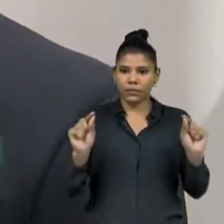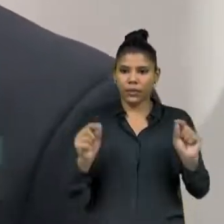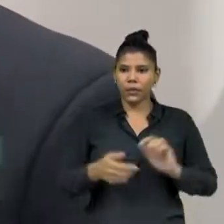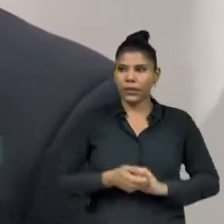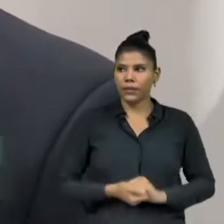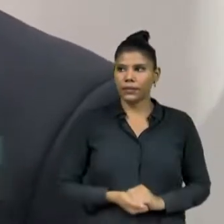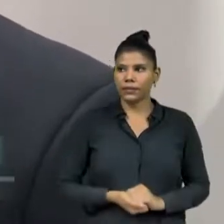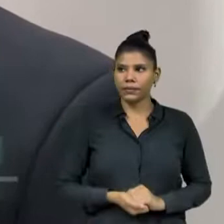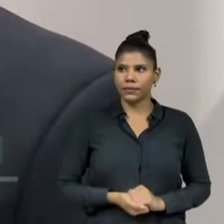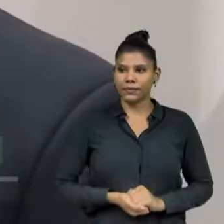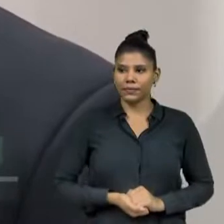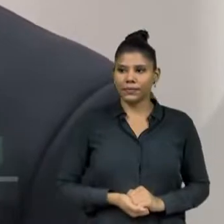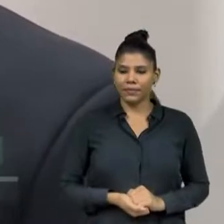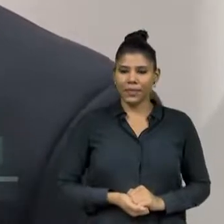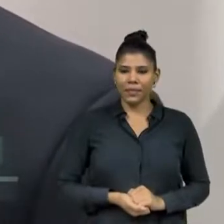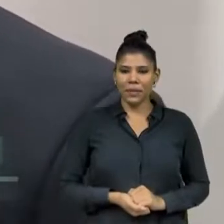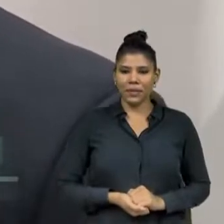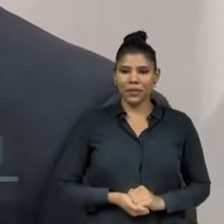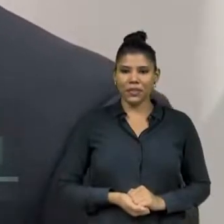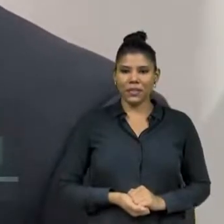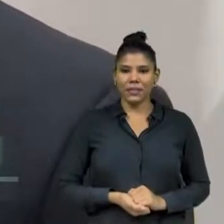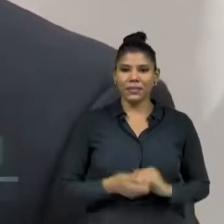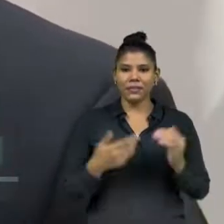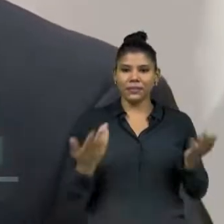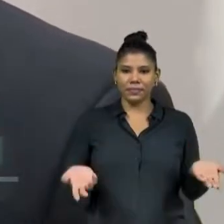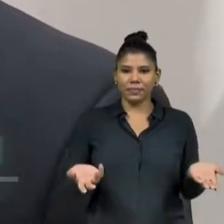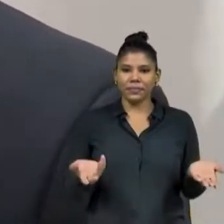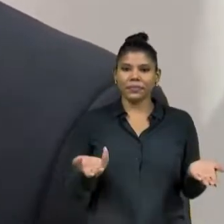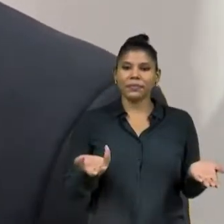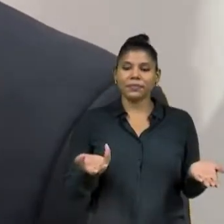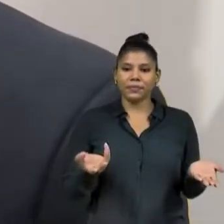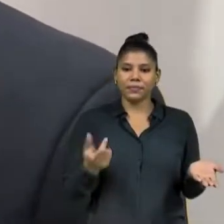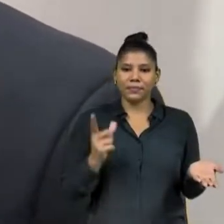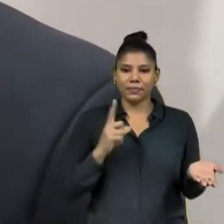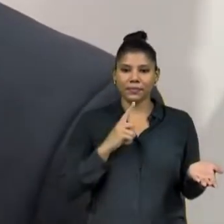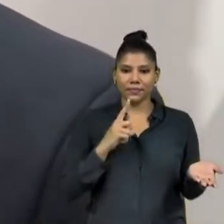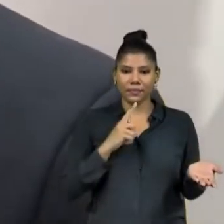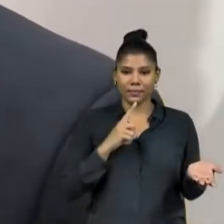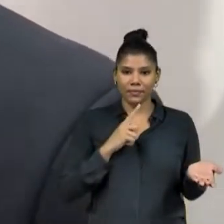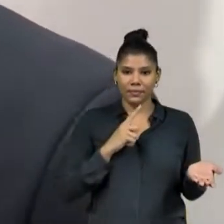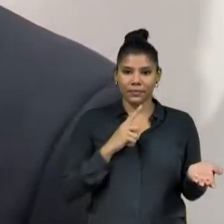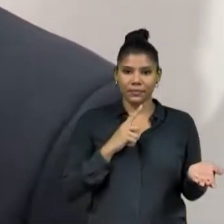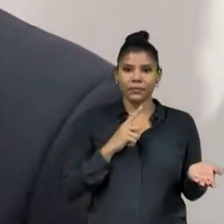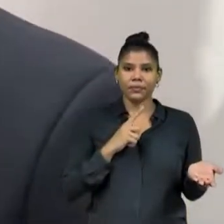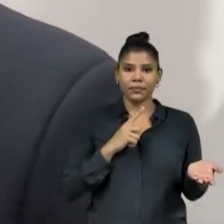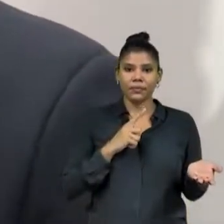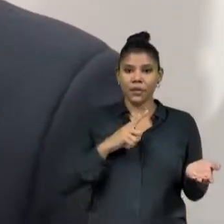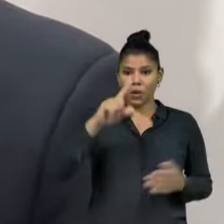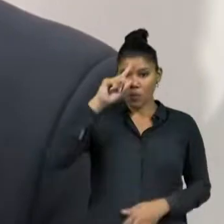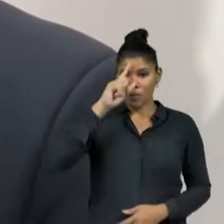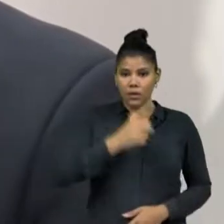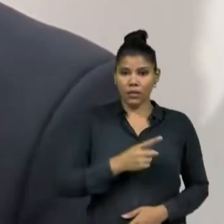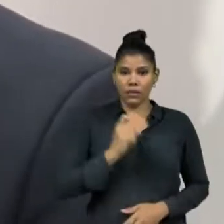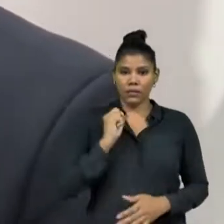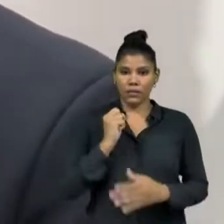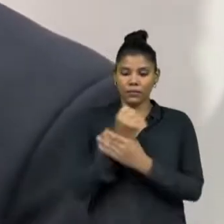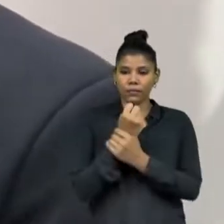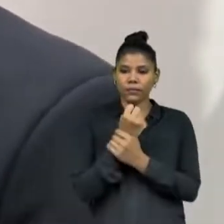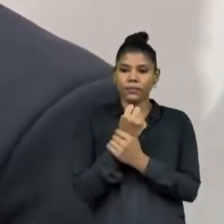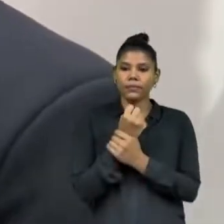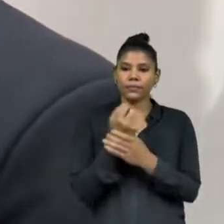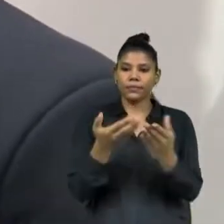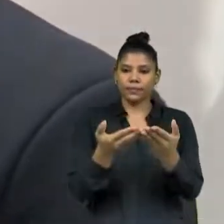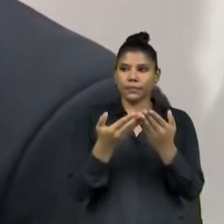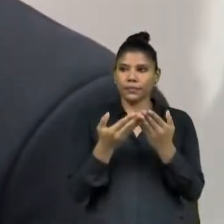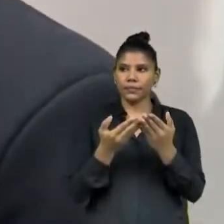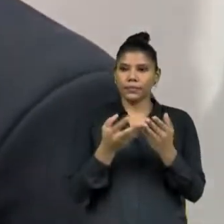lei, é o que nós fizemos, que é impetrar um mandado de segurança com pedido de liminar relativo